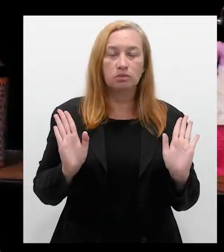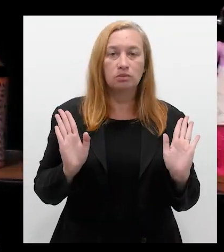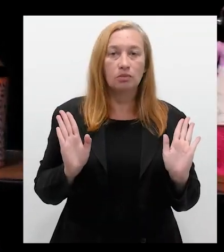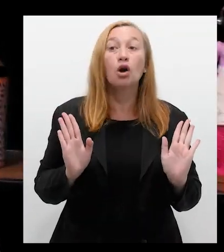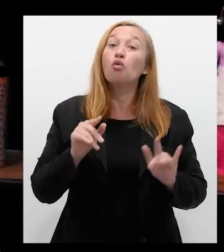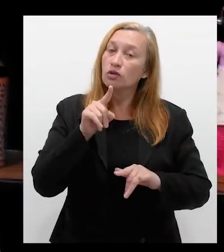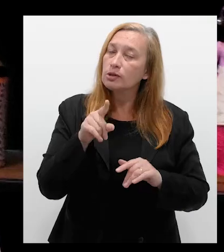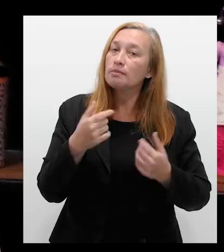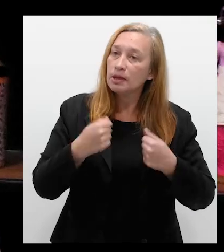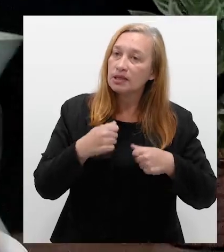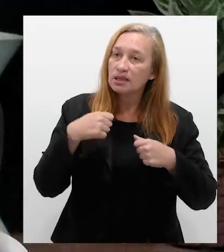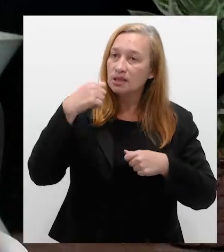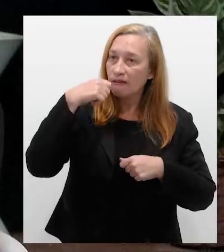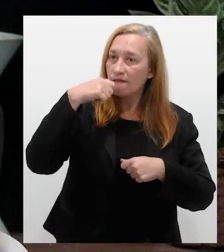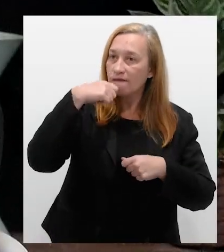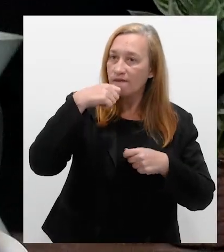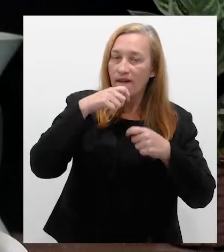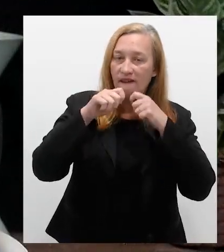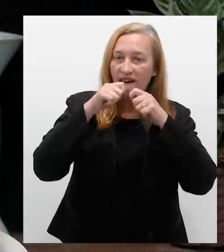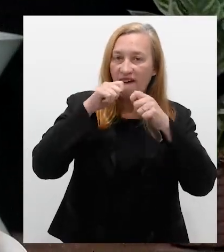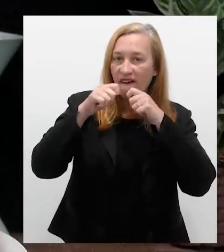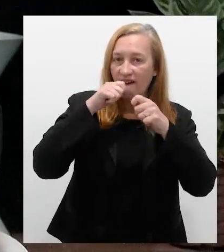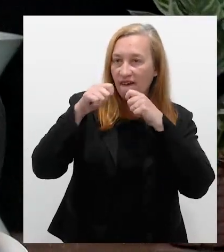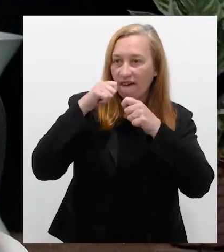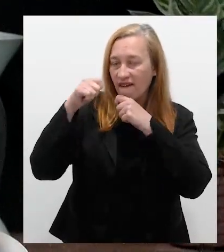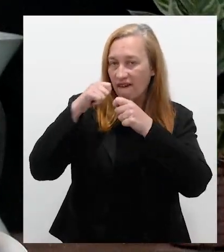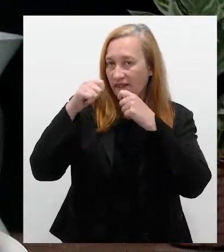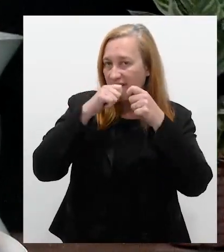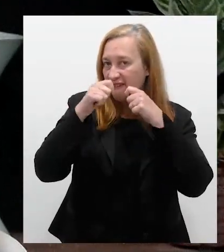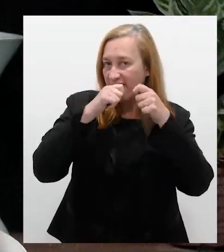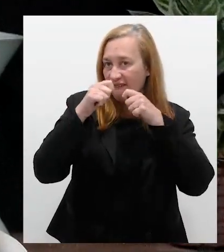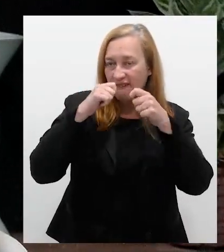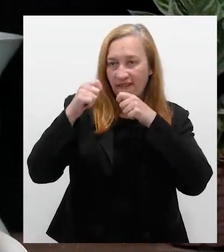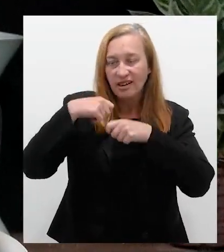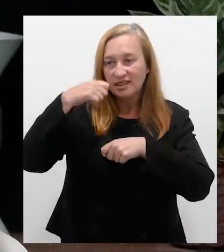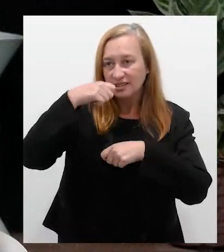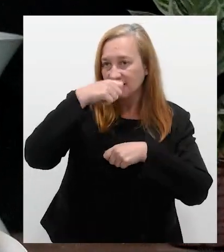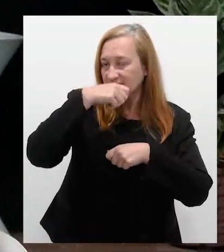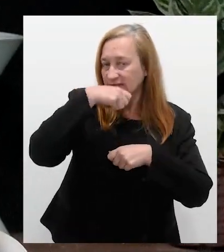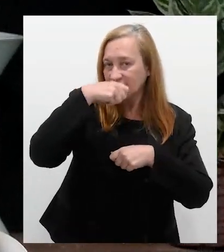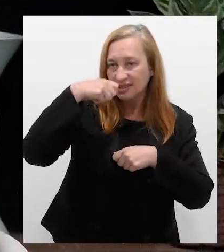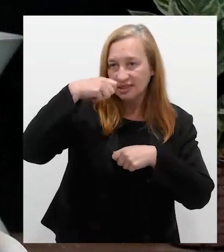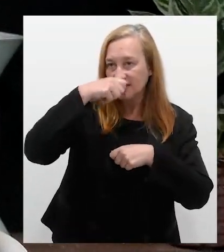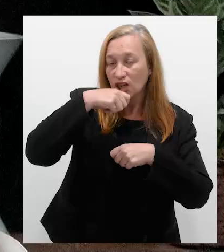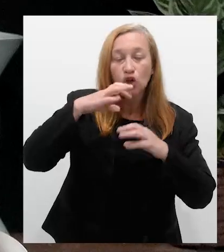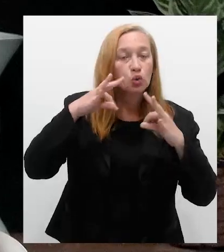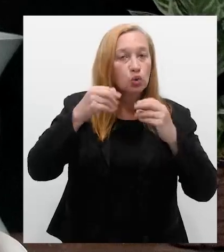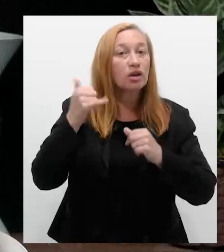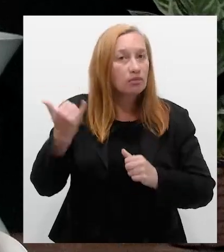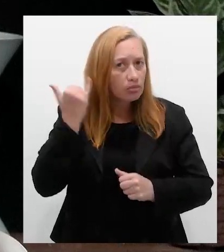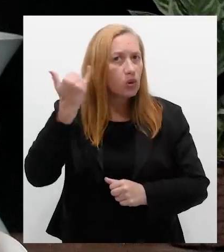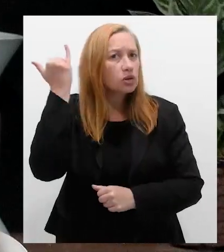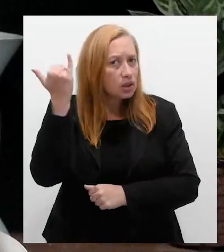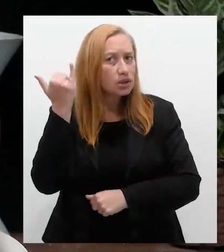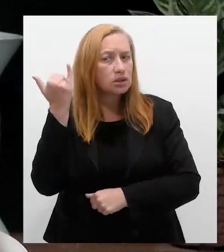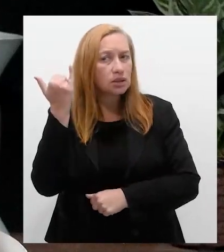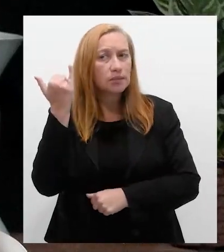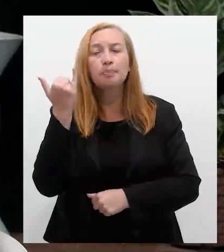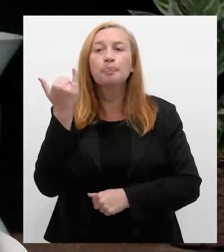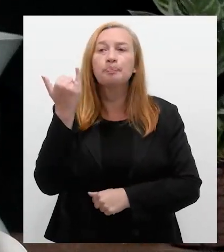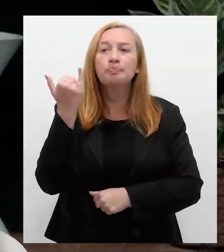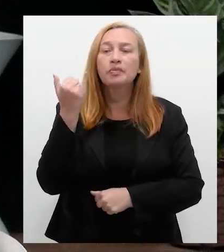acabou. Não. Você tem que tirar mesmo a placa bacteriana, você tem Sim. que tirar com o fio dental. Isso tudo é importante para